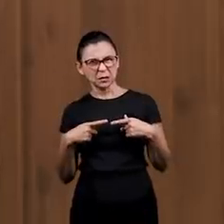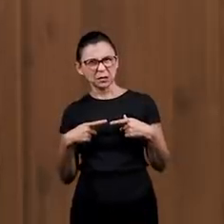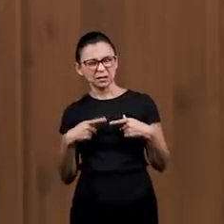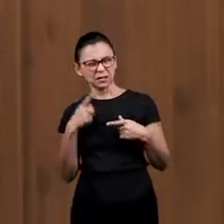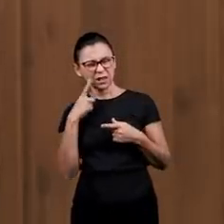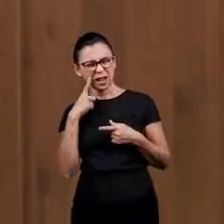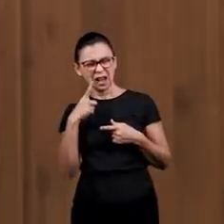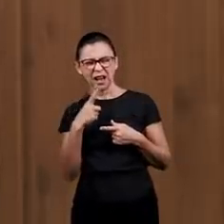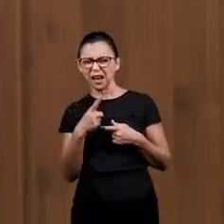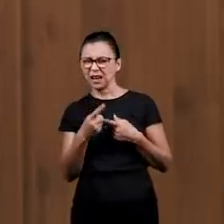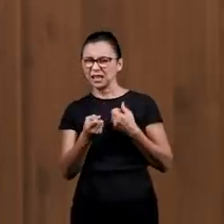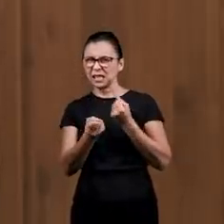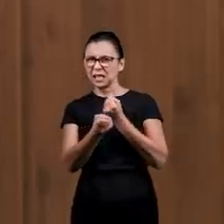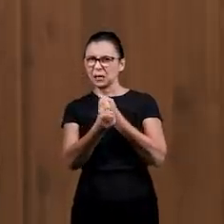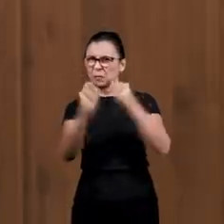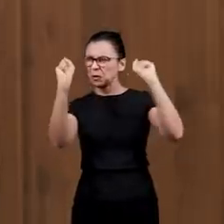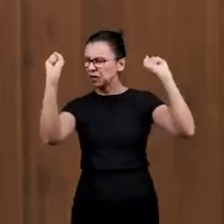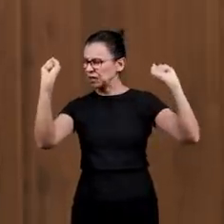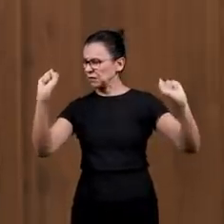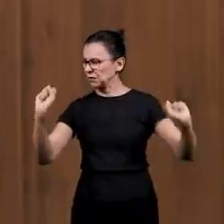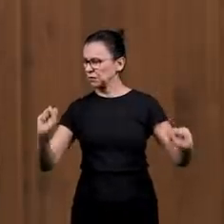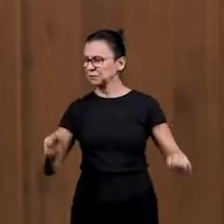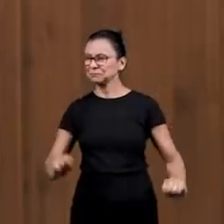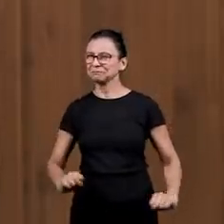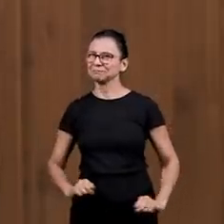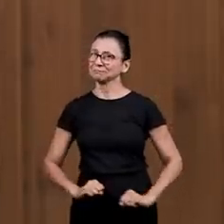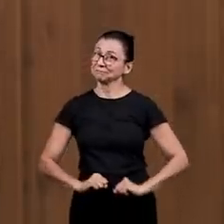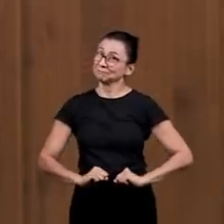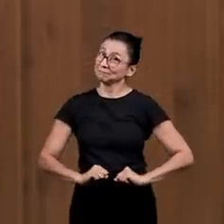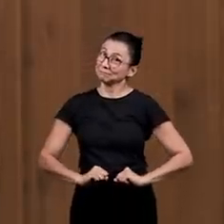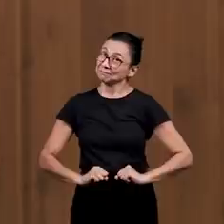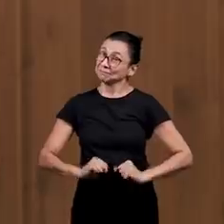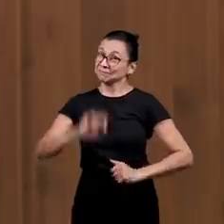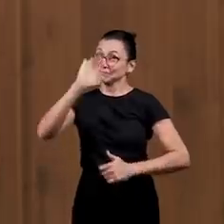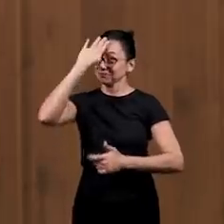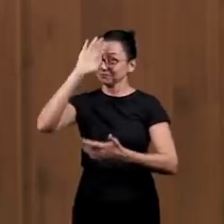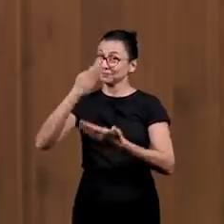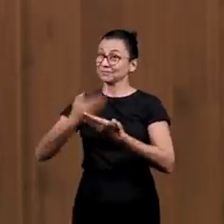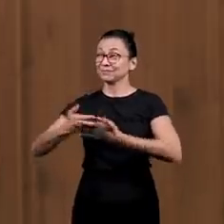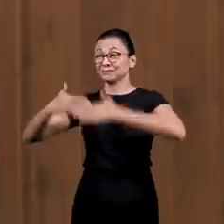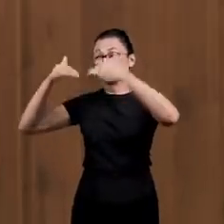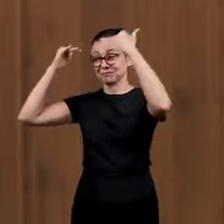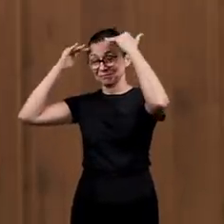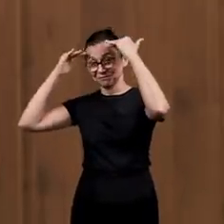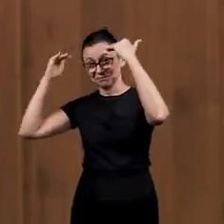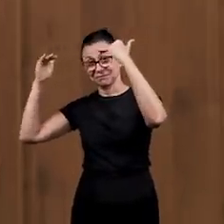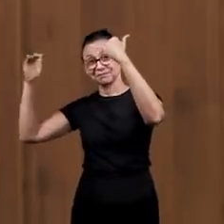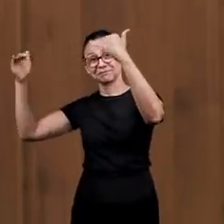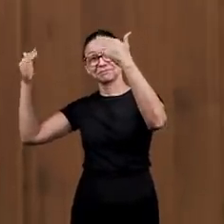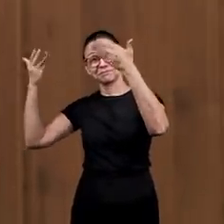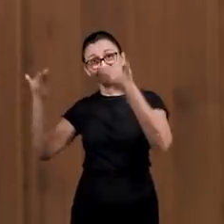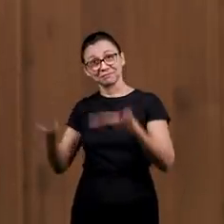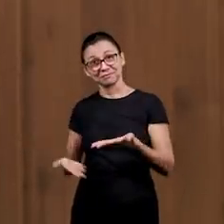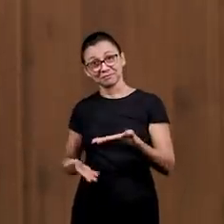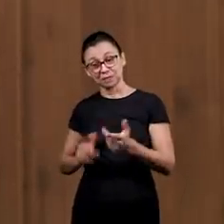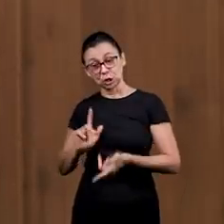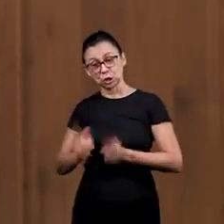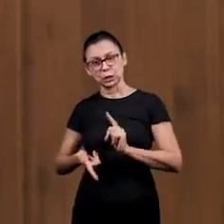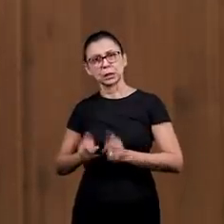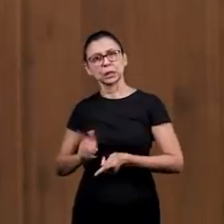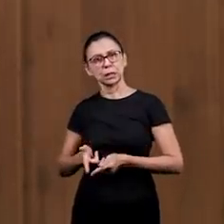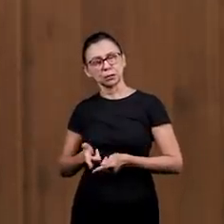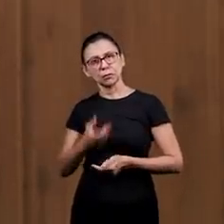é possível a Deus. Só basta crermos e obedecermos. E foi exatamente o que Gideão